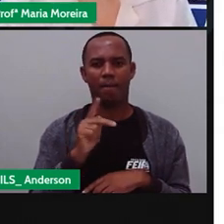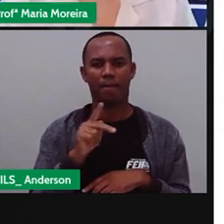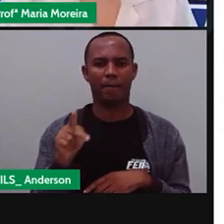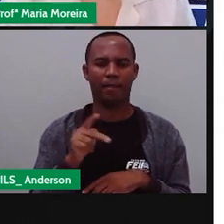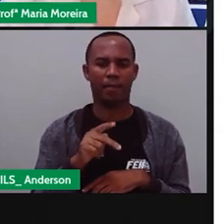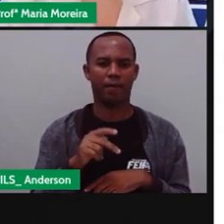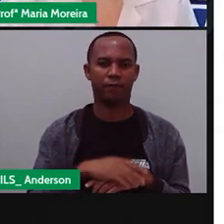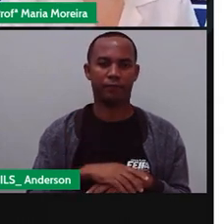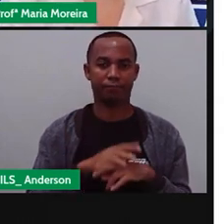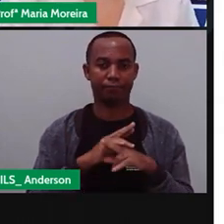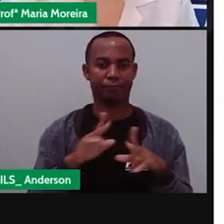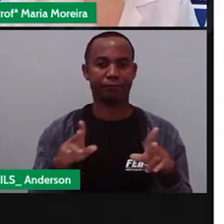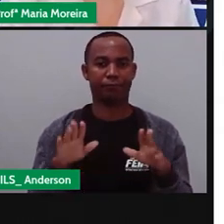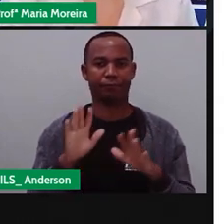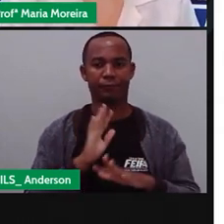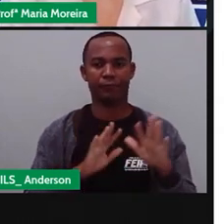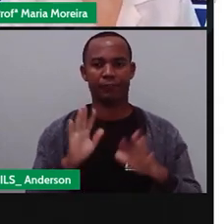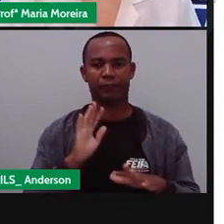tá?